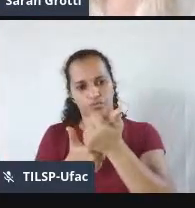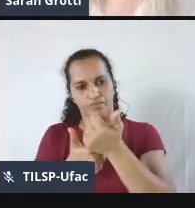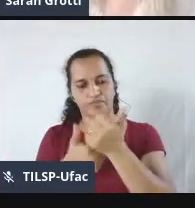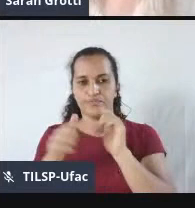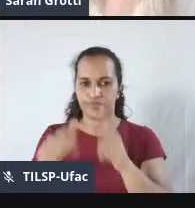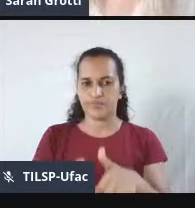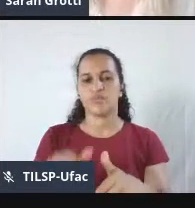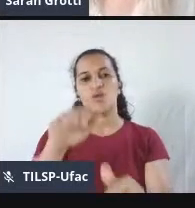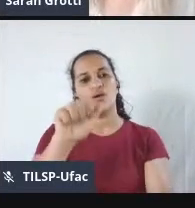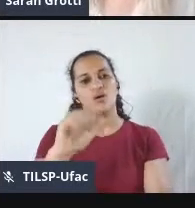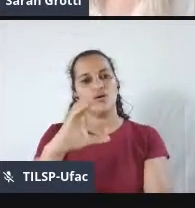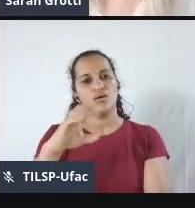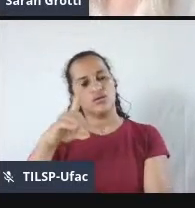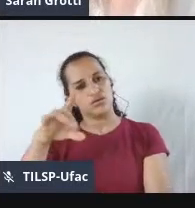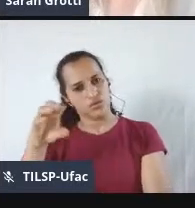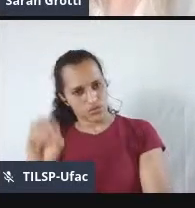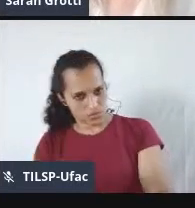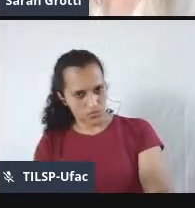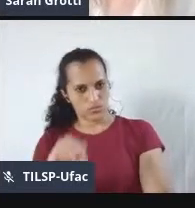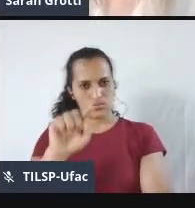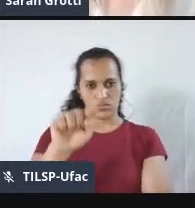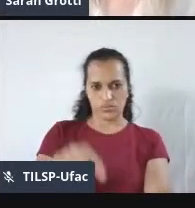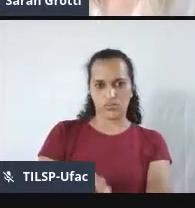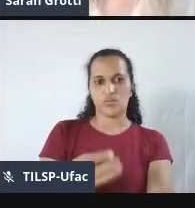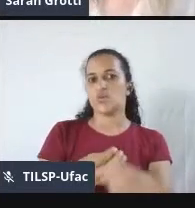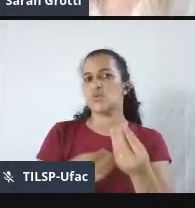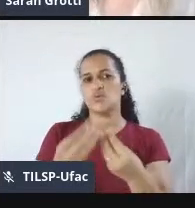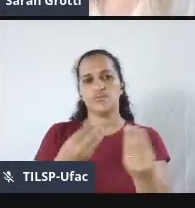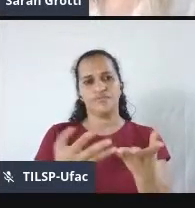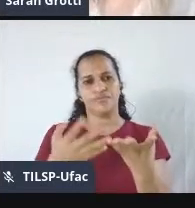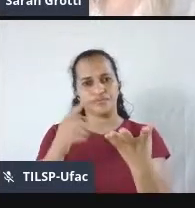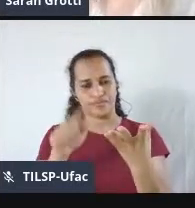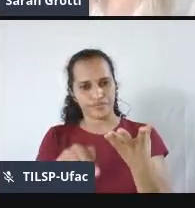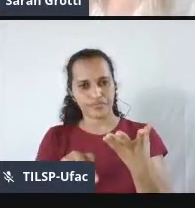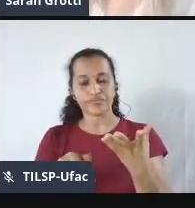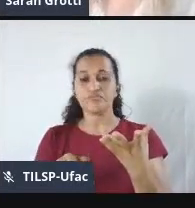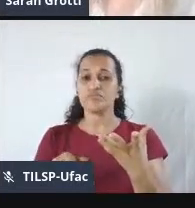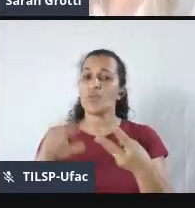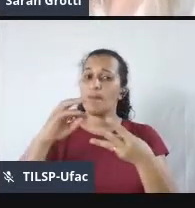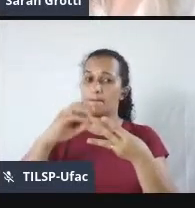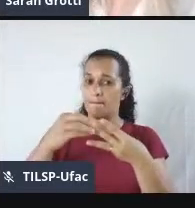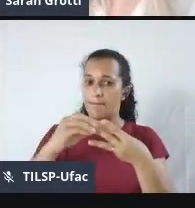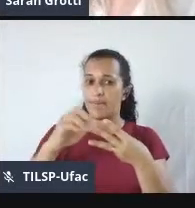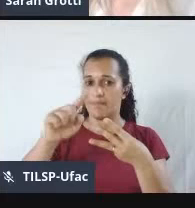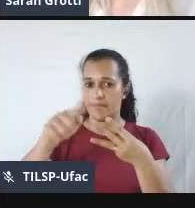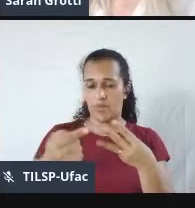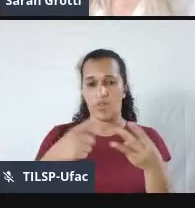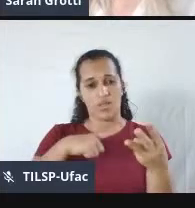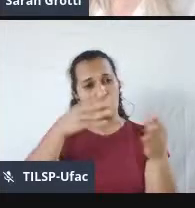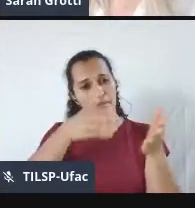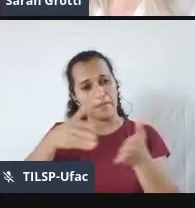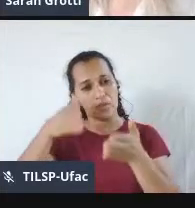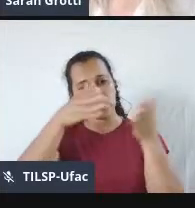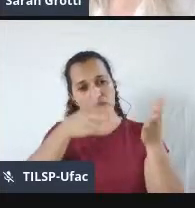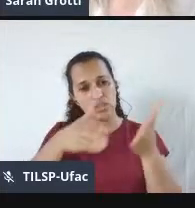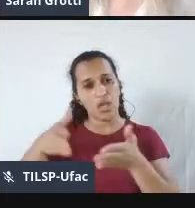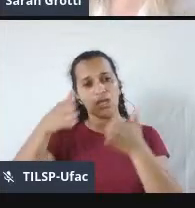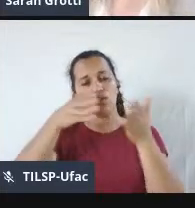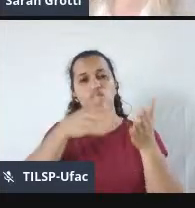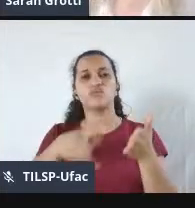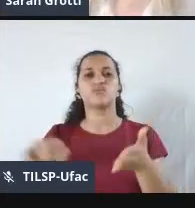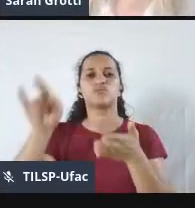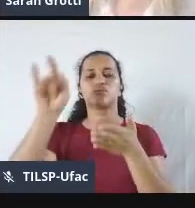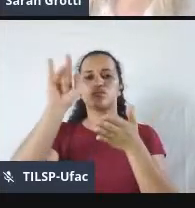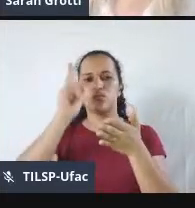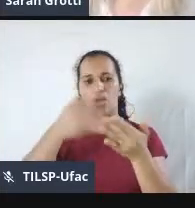das membranas celulares e participa de vários processos metabólicos. Os ácidos graxos, nós